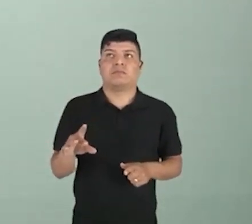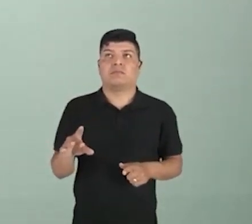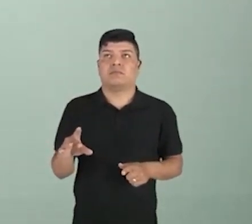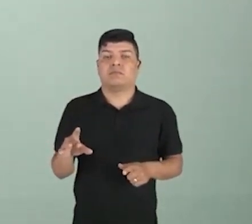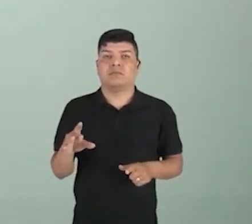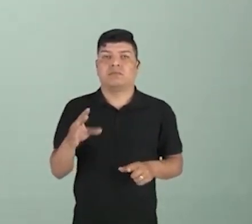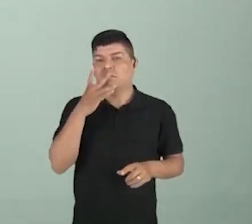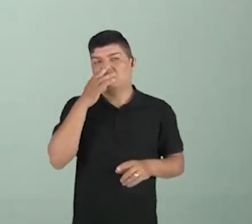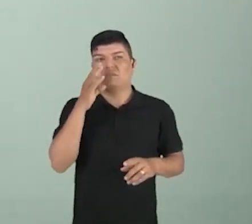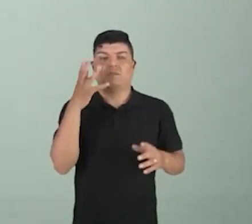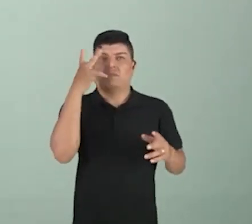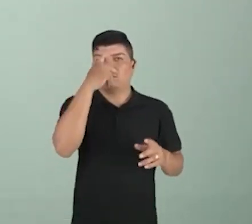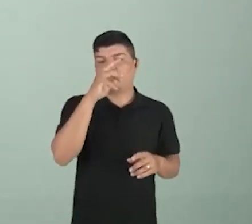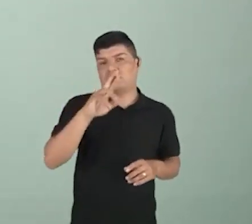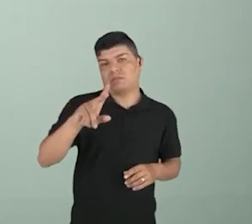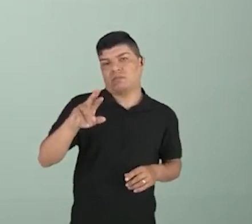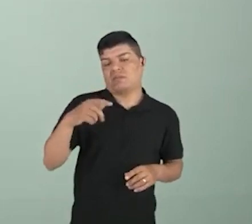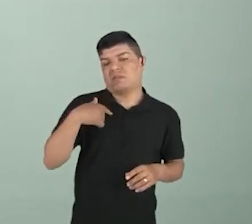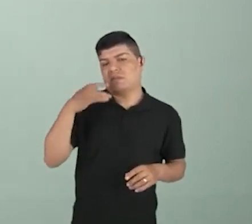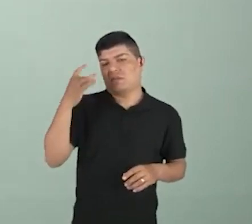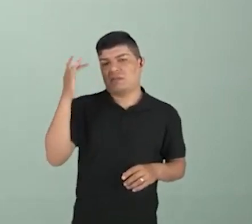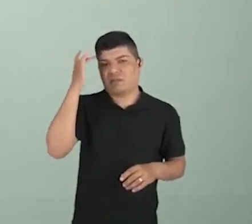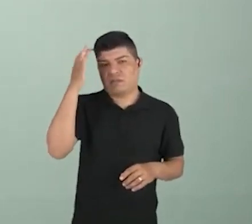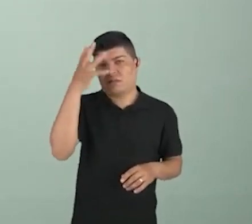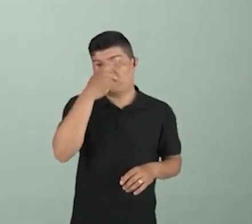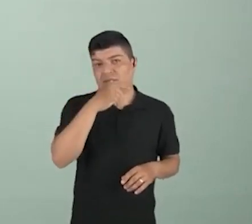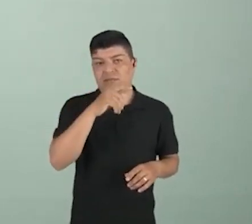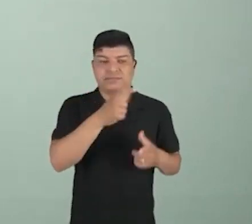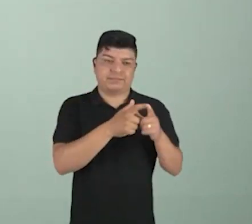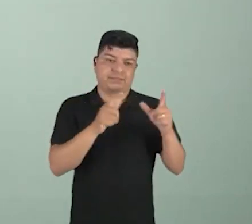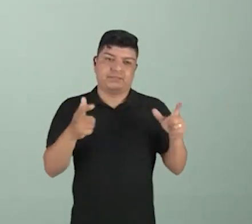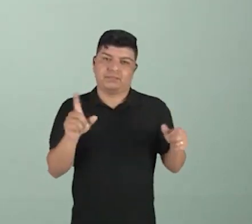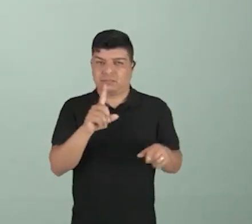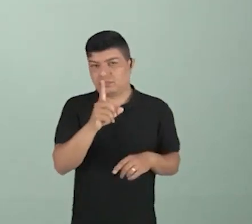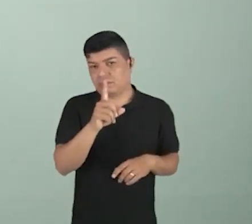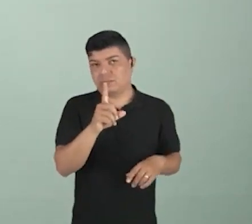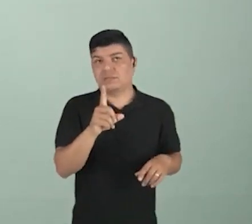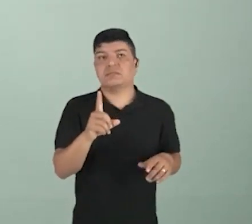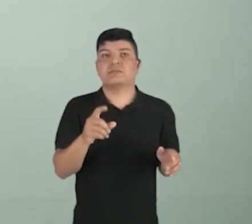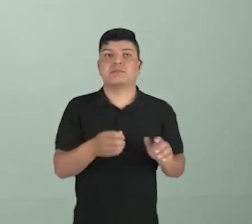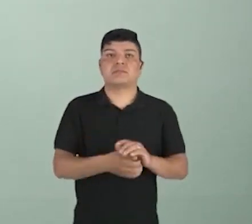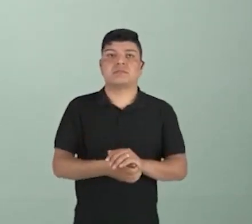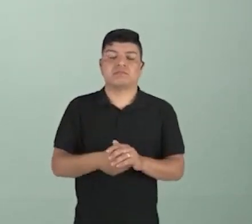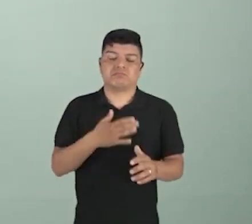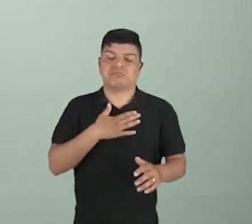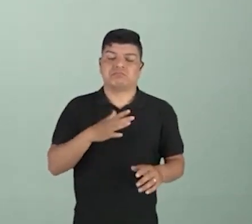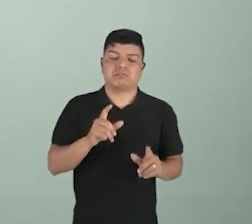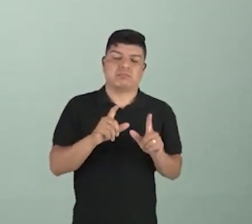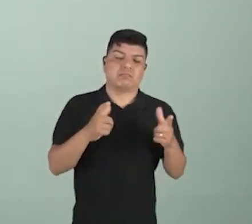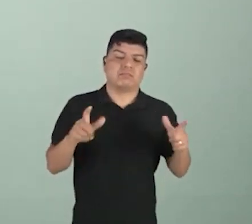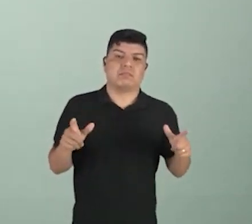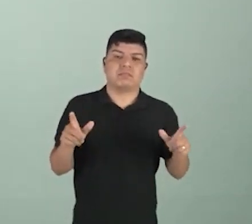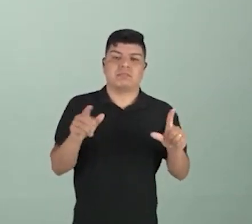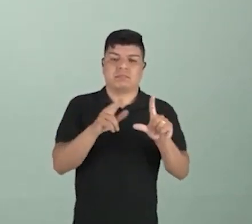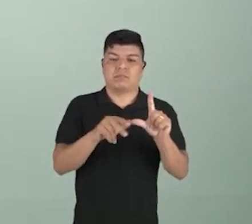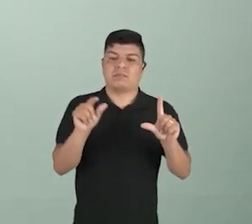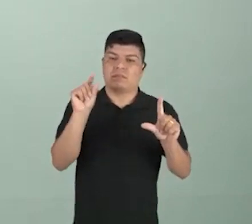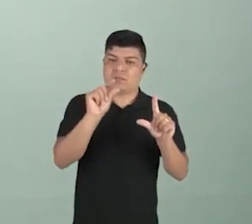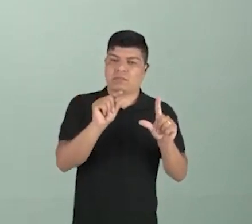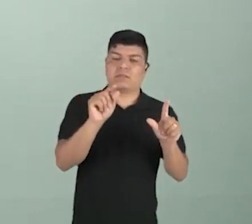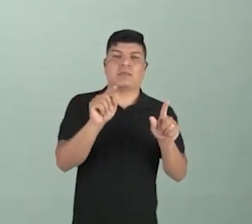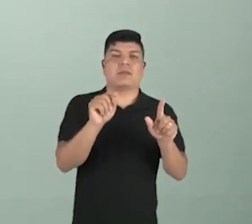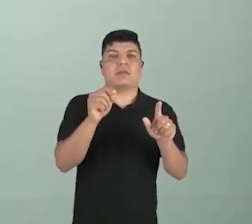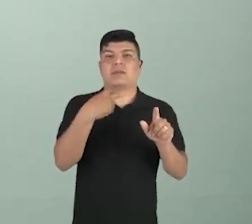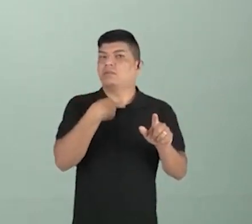de enfeite. Ah, eu achei bonitinha, eu vou colocar maiúscula. Ah, não gosto de maiúscula, eu vou só usar a letra minúscula. Elas